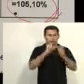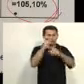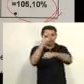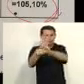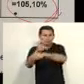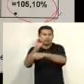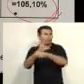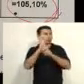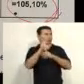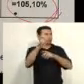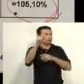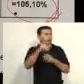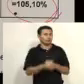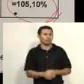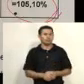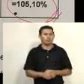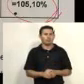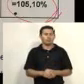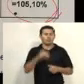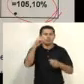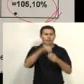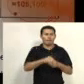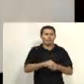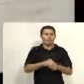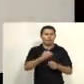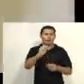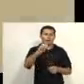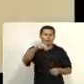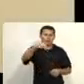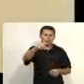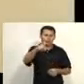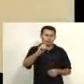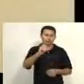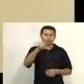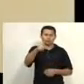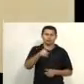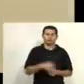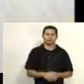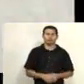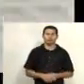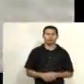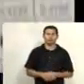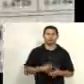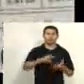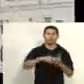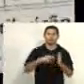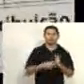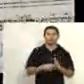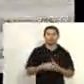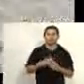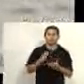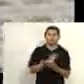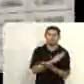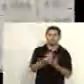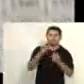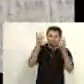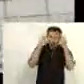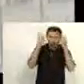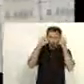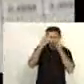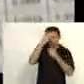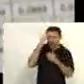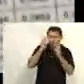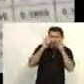que eu vou mostrar aqui na câmara de documentos, eles estão aqui no anexo de vocês, onde que é definido então a curva de distribuição normal. Pessoal, se